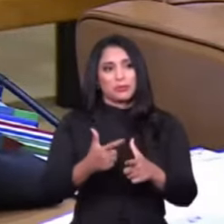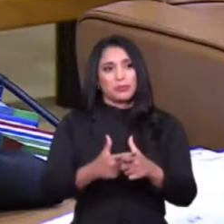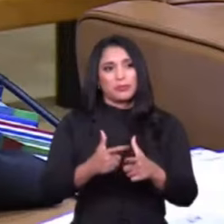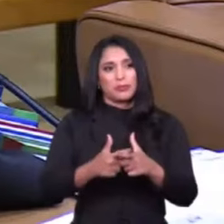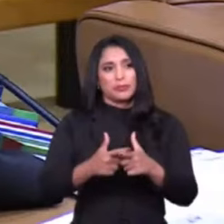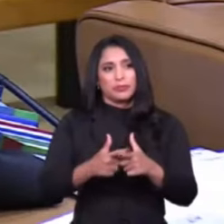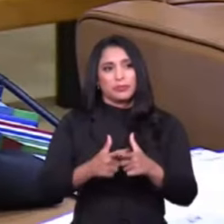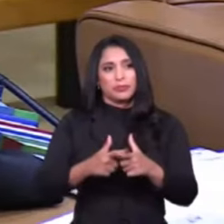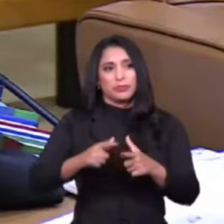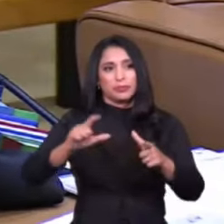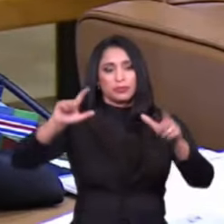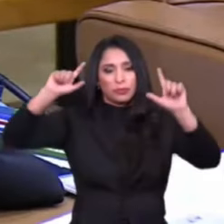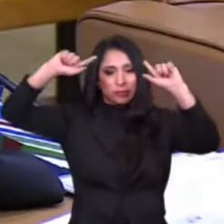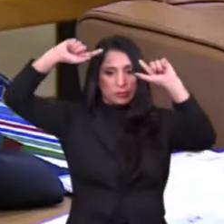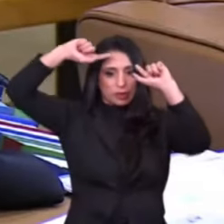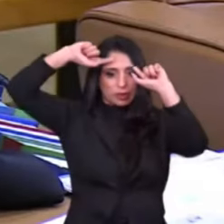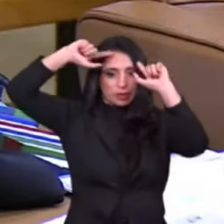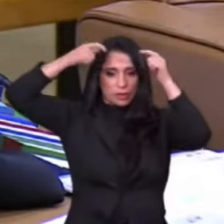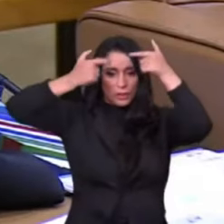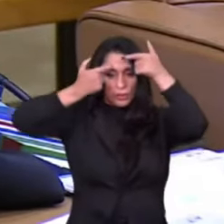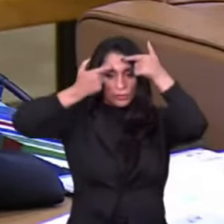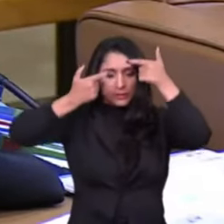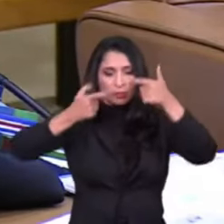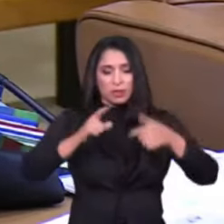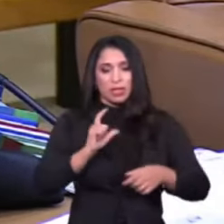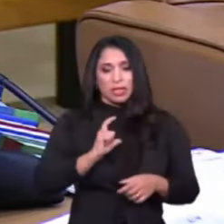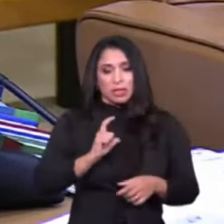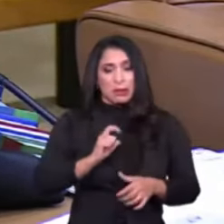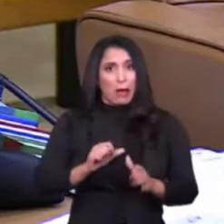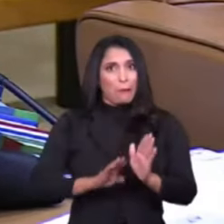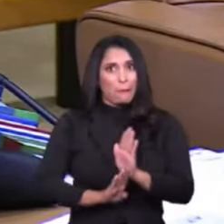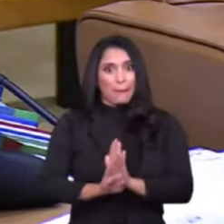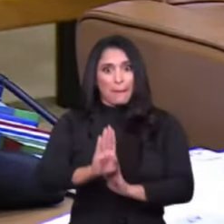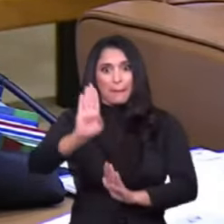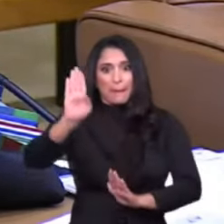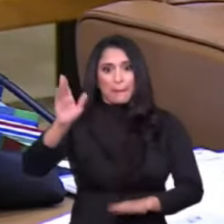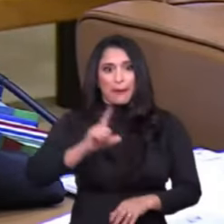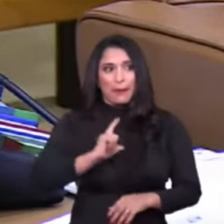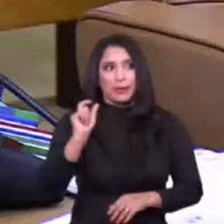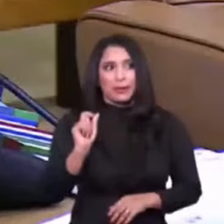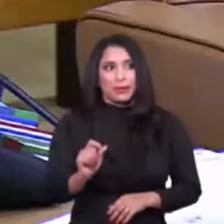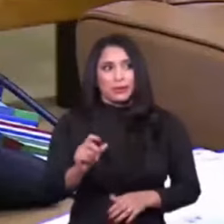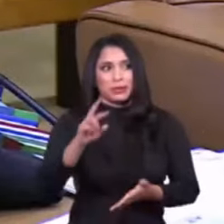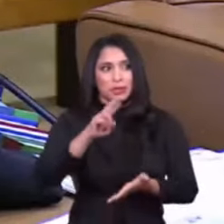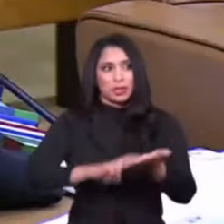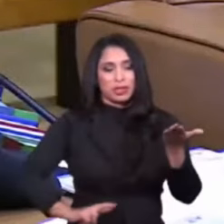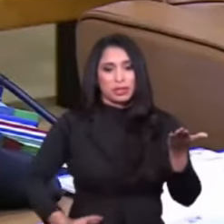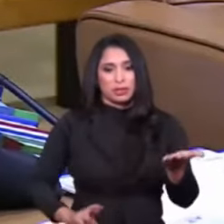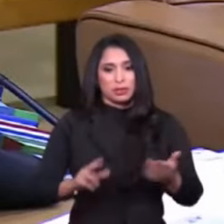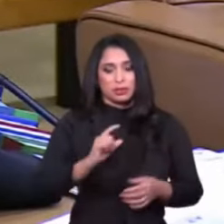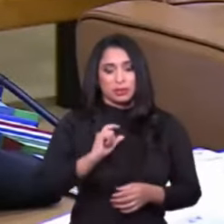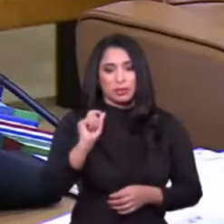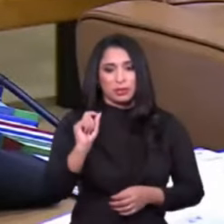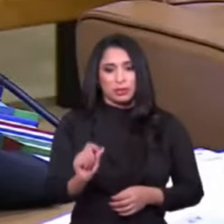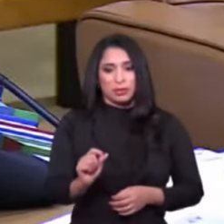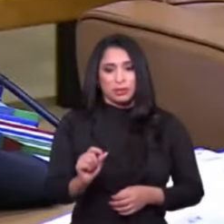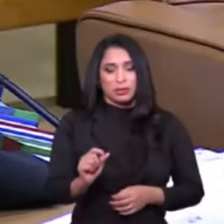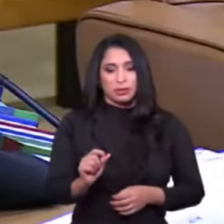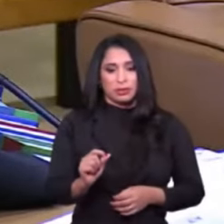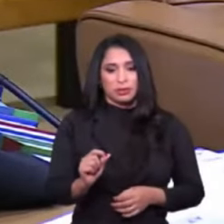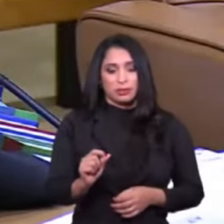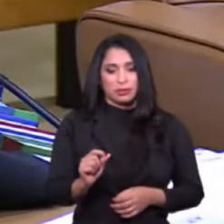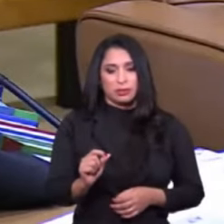Diz o relatório da ONU também sobre a percepção dos danos causados pela cannabis em locais onde ela foi